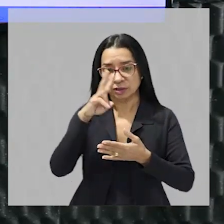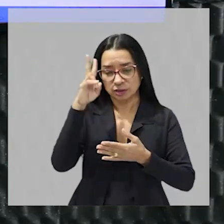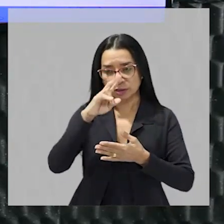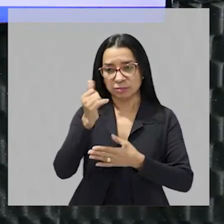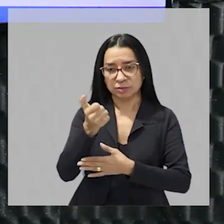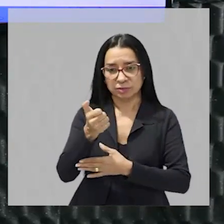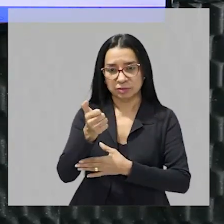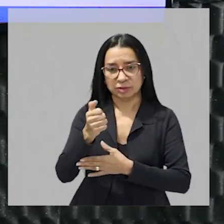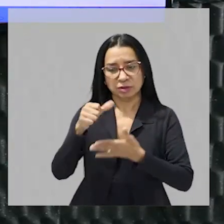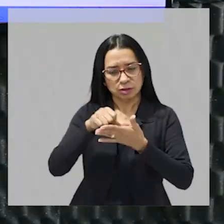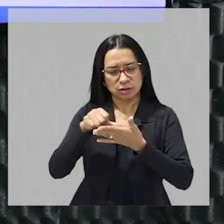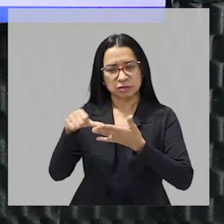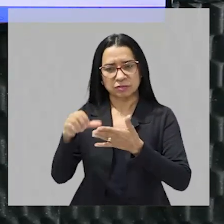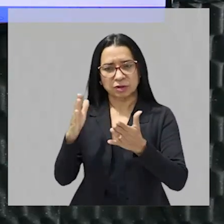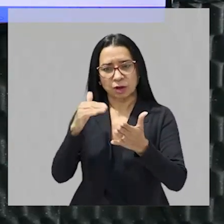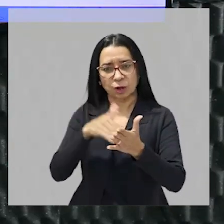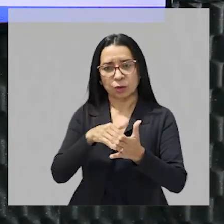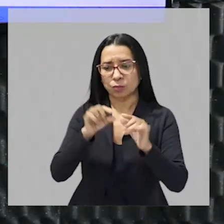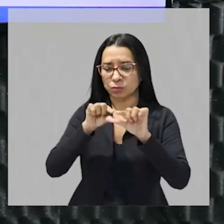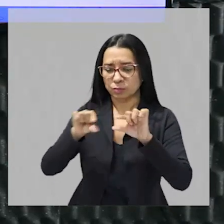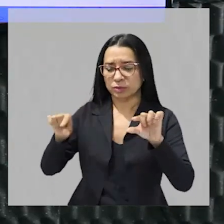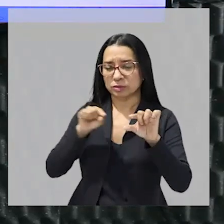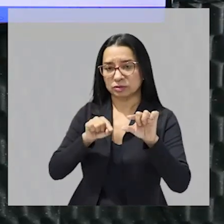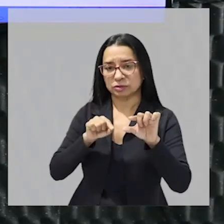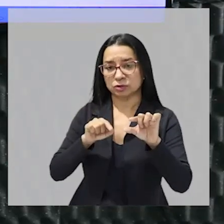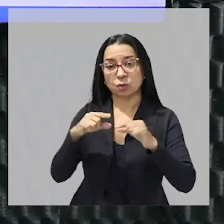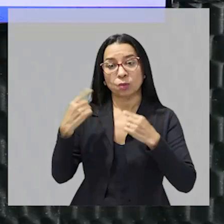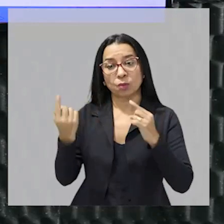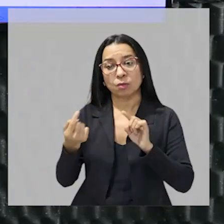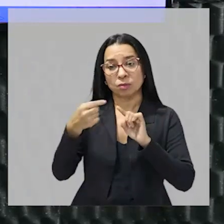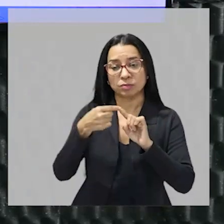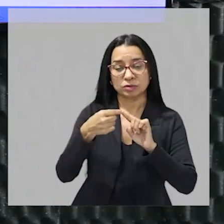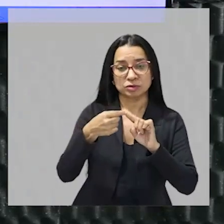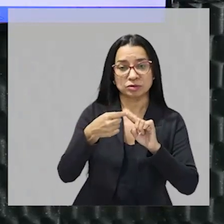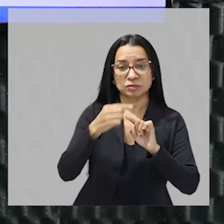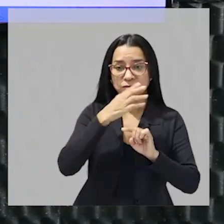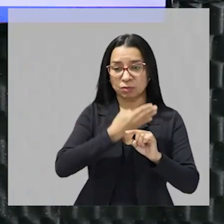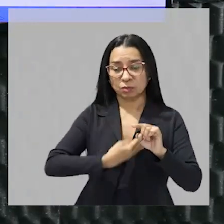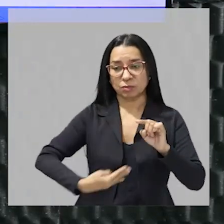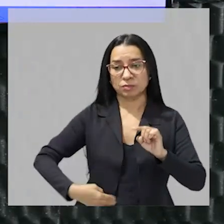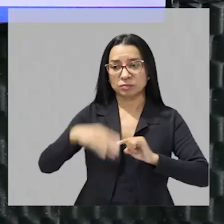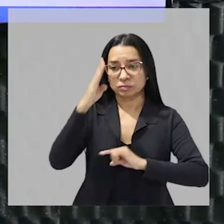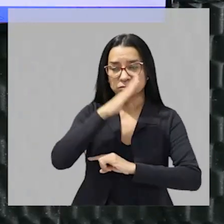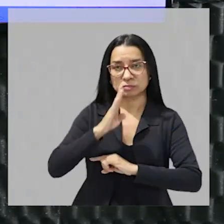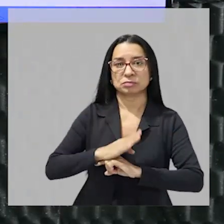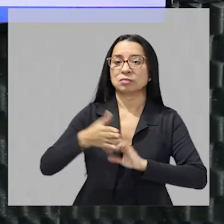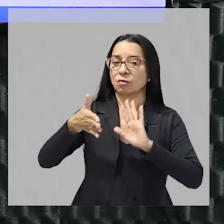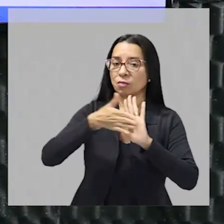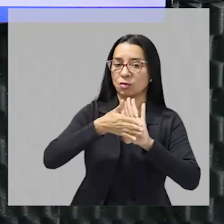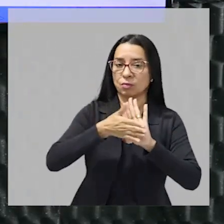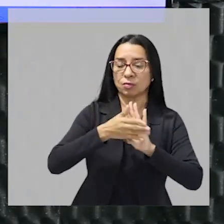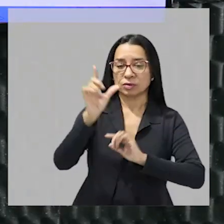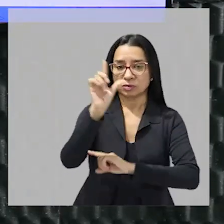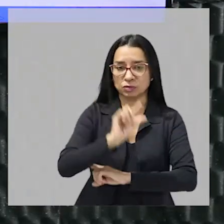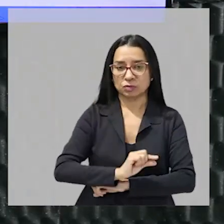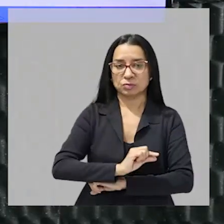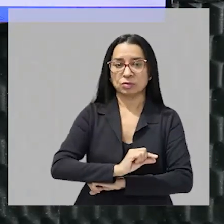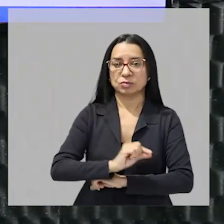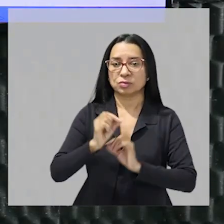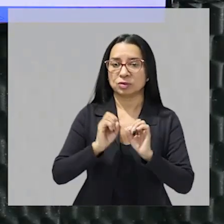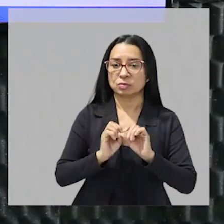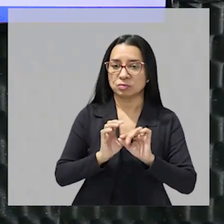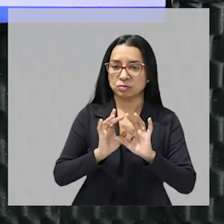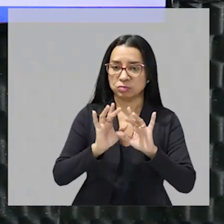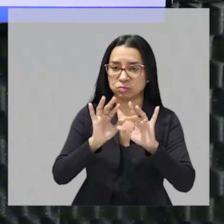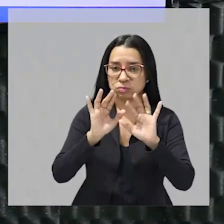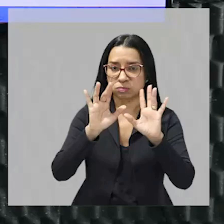aqui a última parte. Qual é a meta, qual é o cumprimento de meta que o governo brasileiro se propõe? A diminuir a emissão de gases do